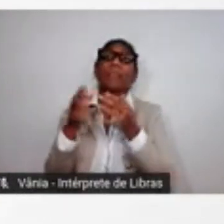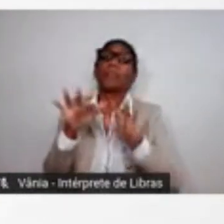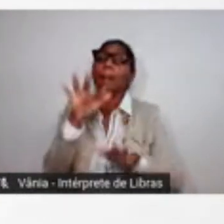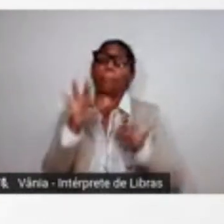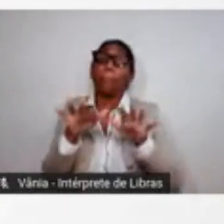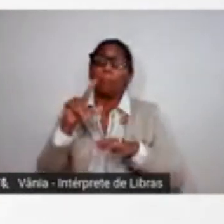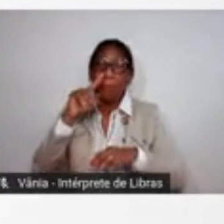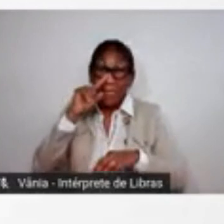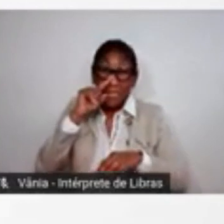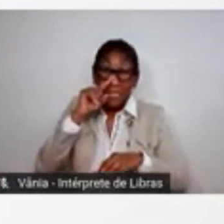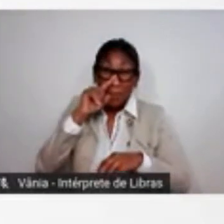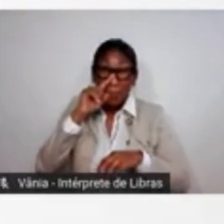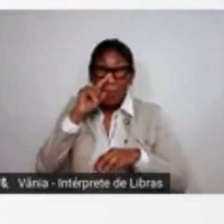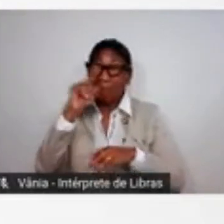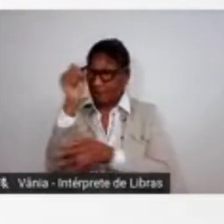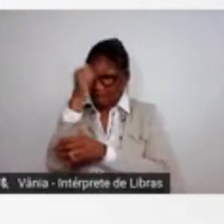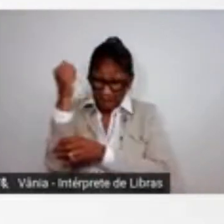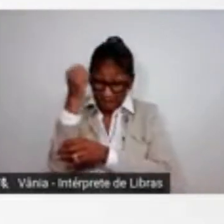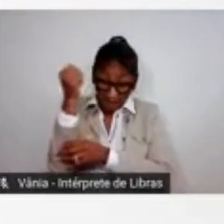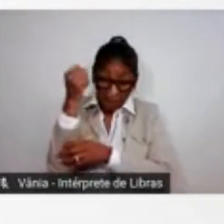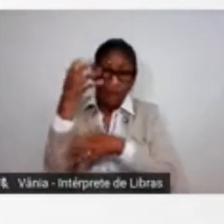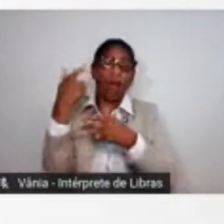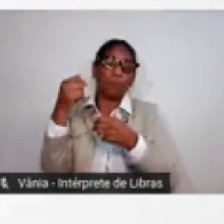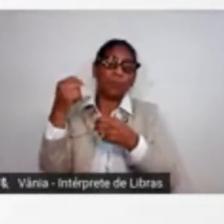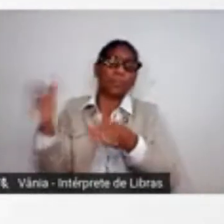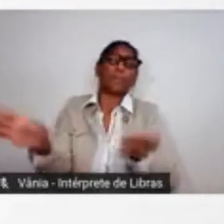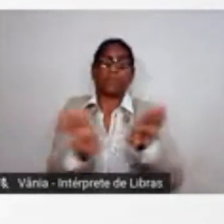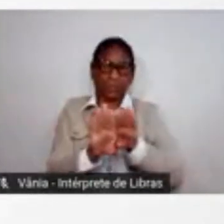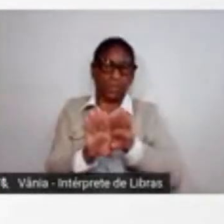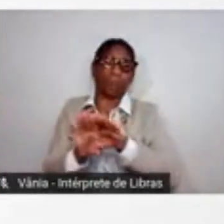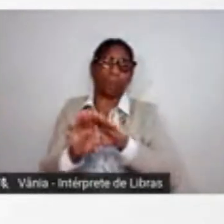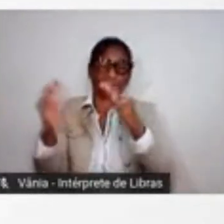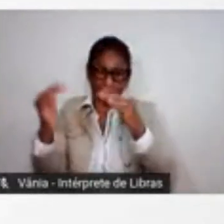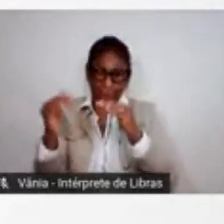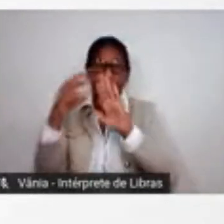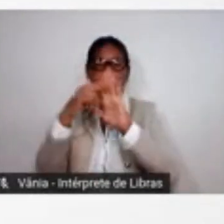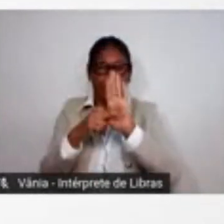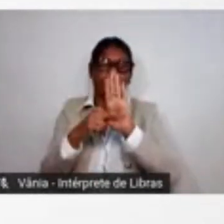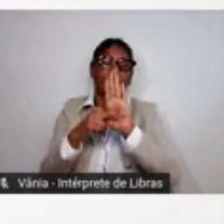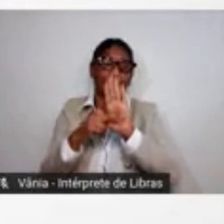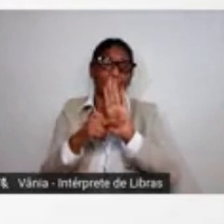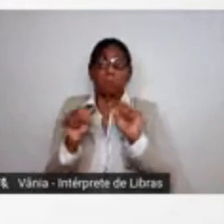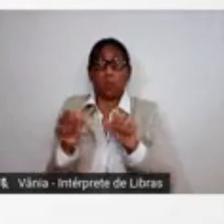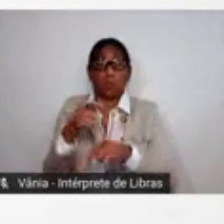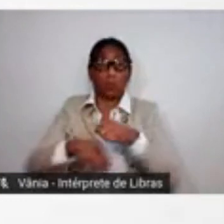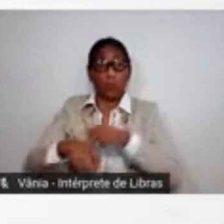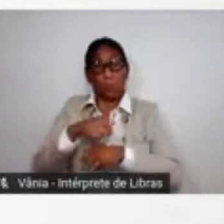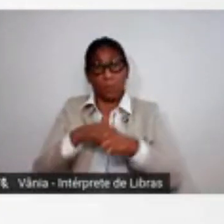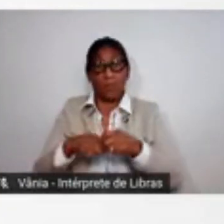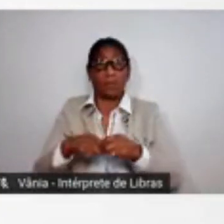que se observa de uma região, ela pode ser demandada a ter mais restrições em atividades econômicas como forma